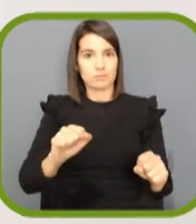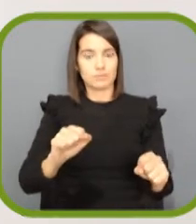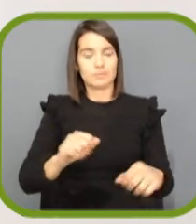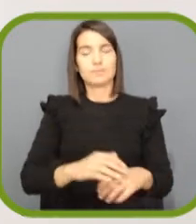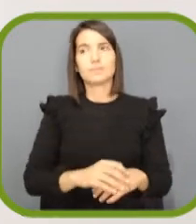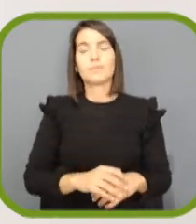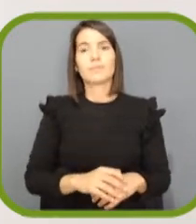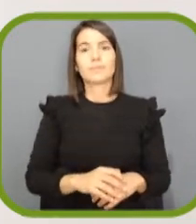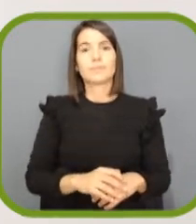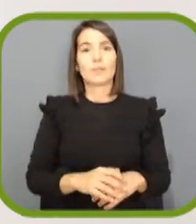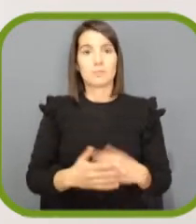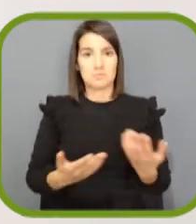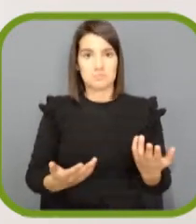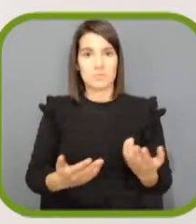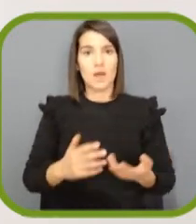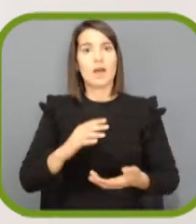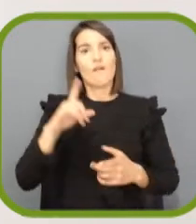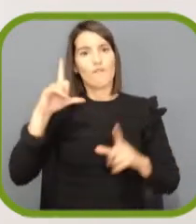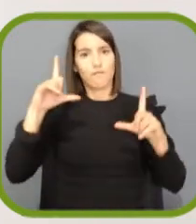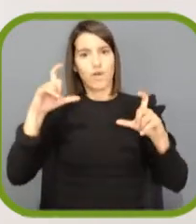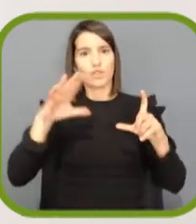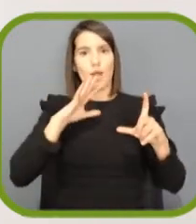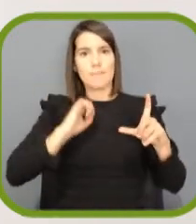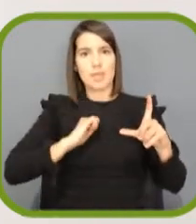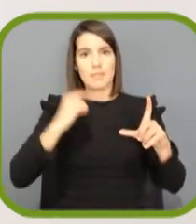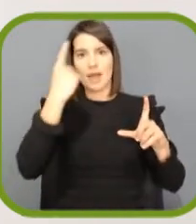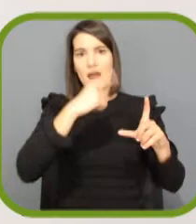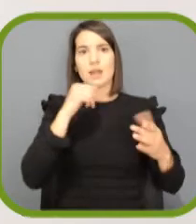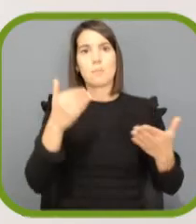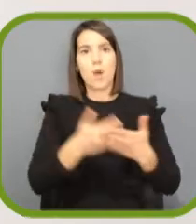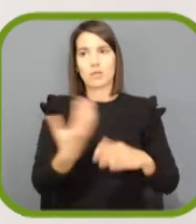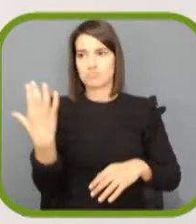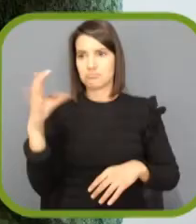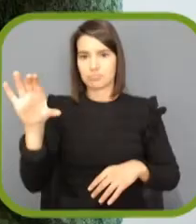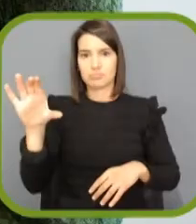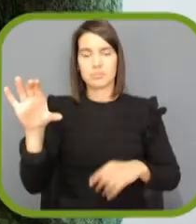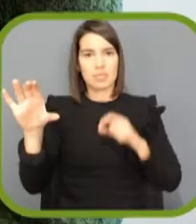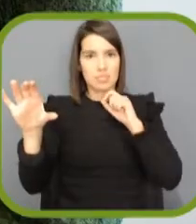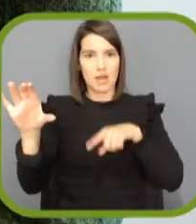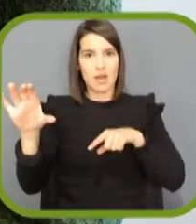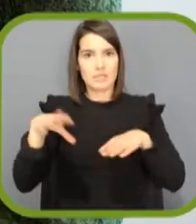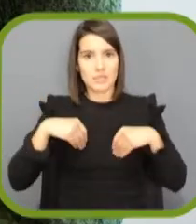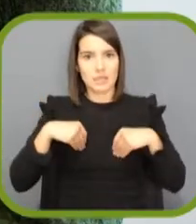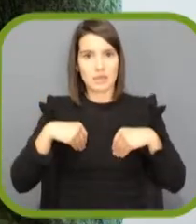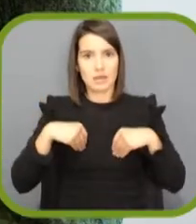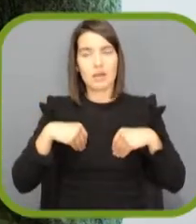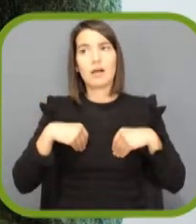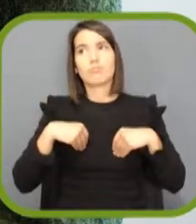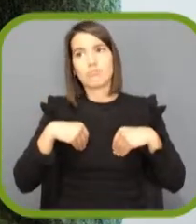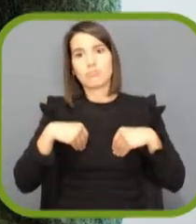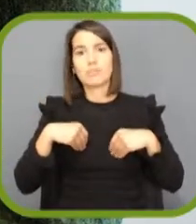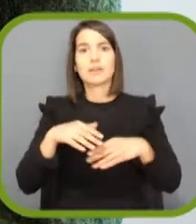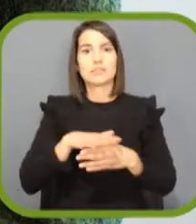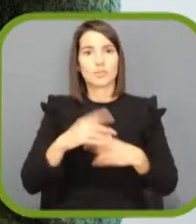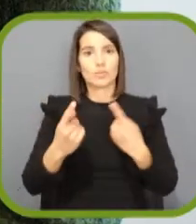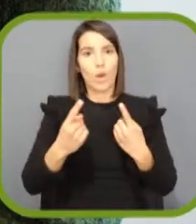bomba. É possível publicar uma foto da minha mãe morta? Sim, em determinadas circunstâncias. Não